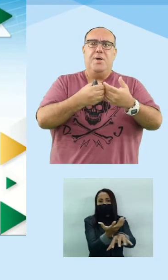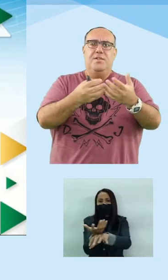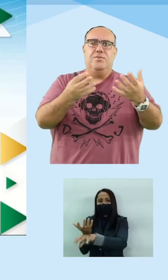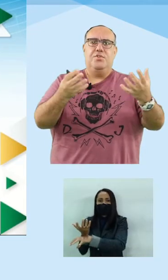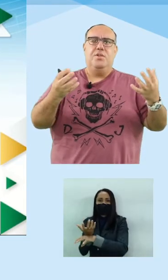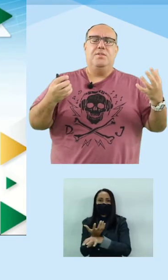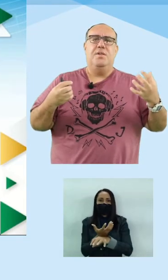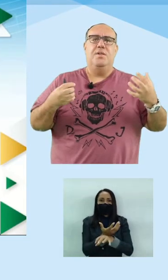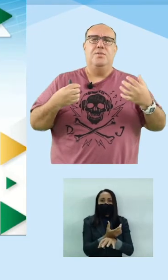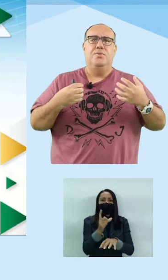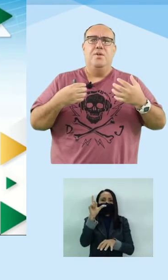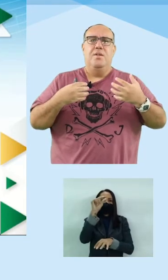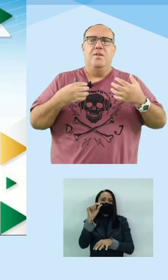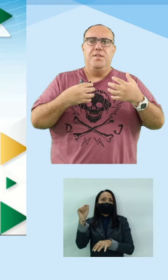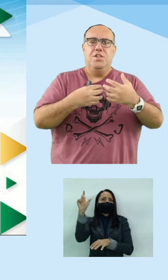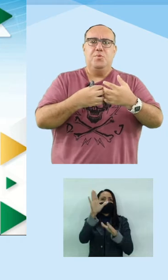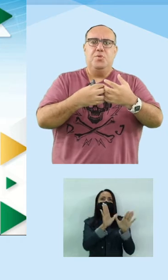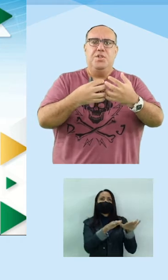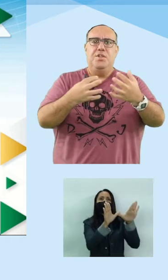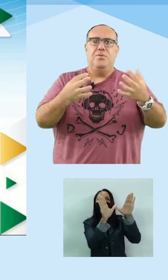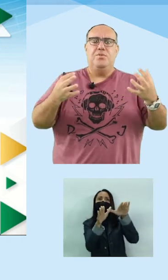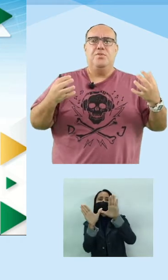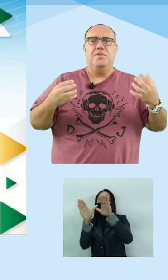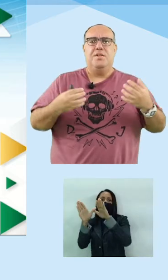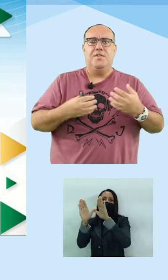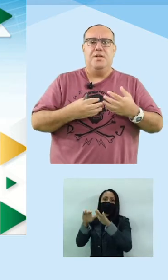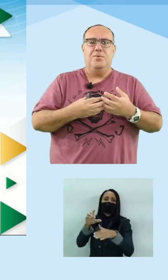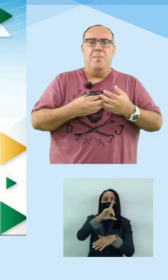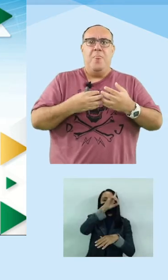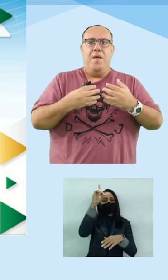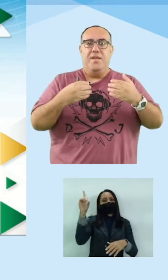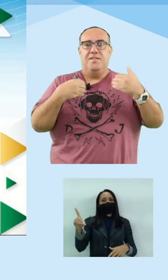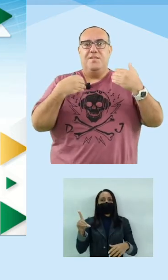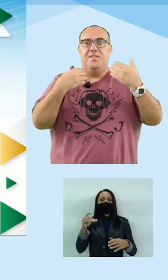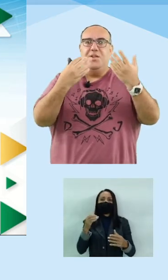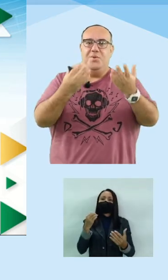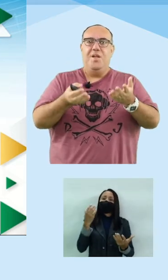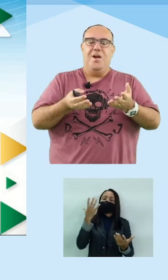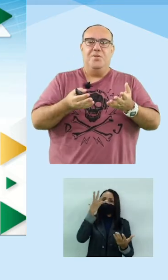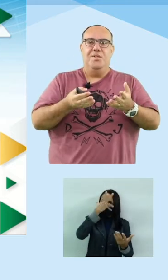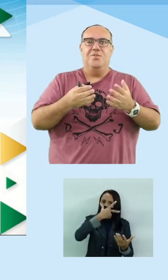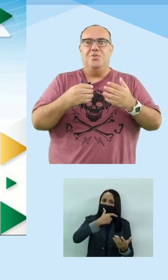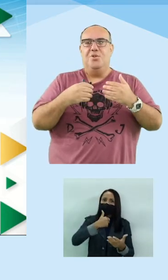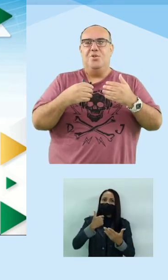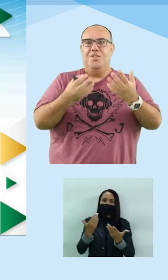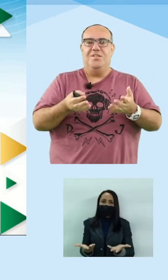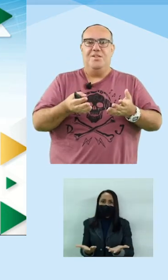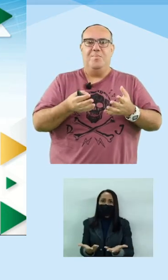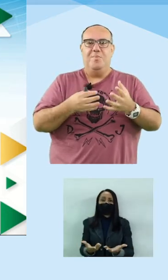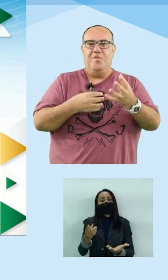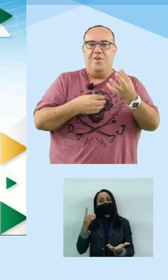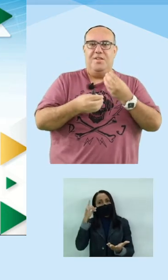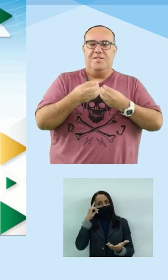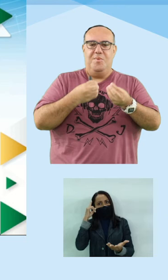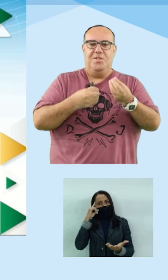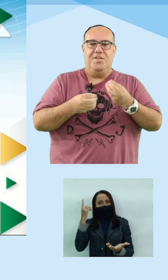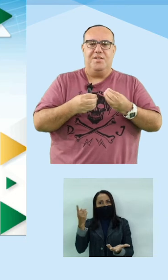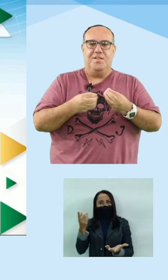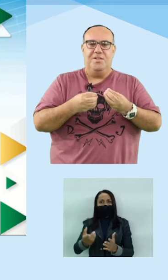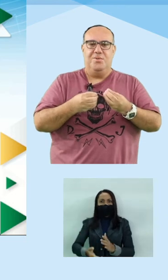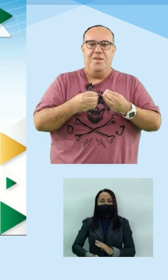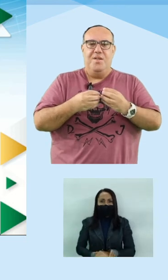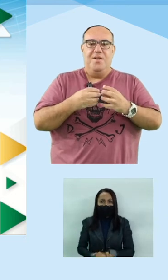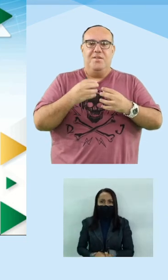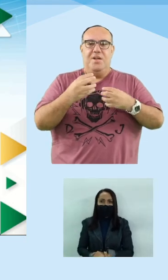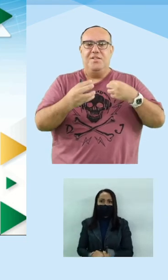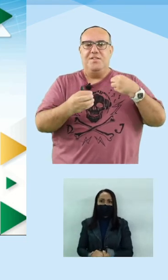dos pássaros cantando, de dias bonitos, tá certo? Esse seria o ideal, né, no nosso dia a dia, a primavera dessa maneira, tá